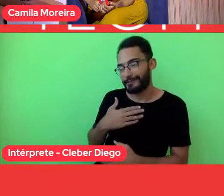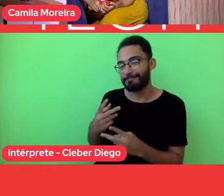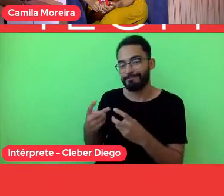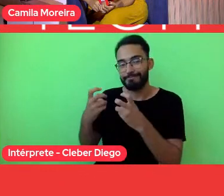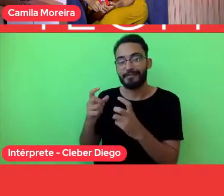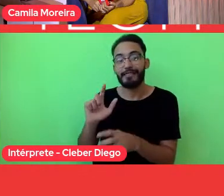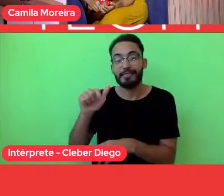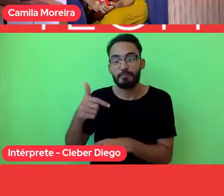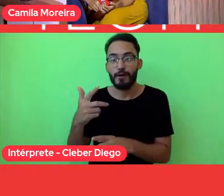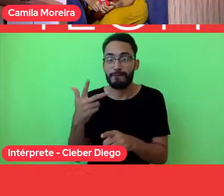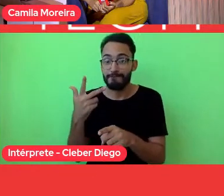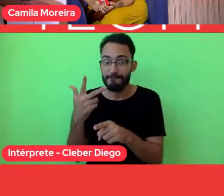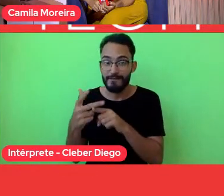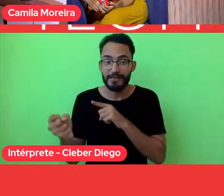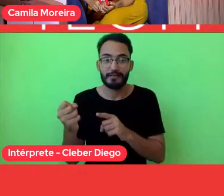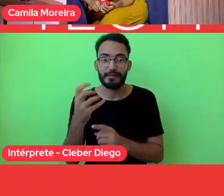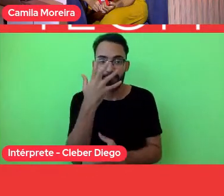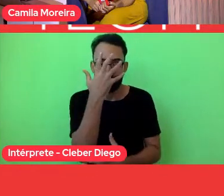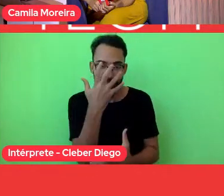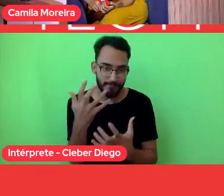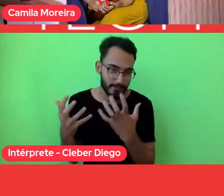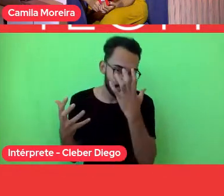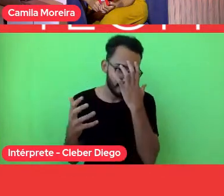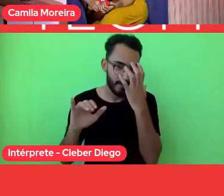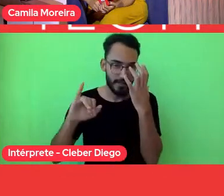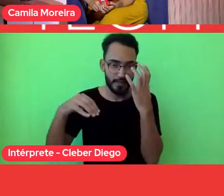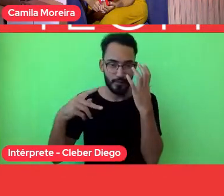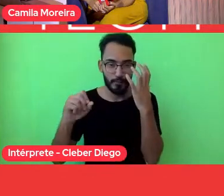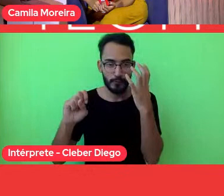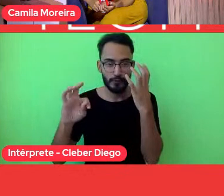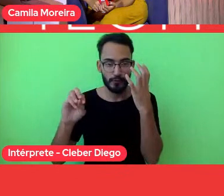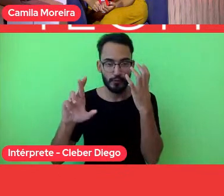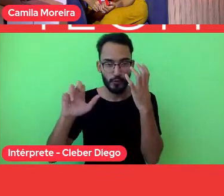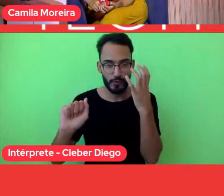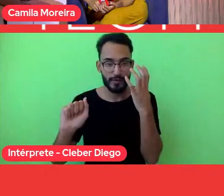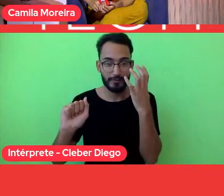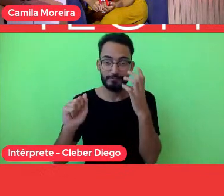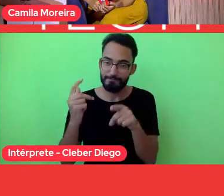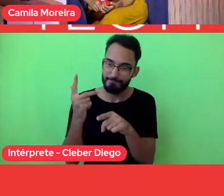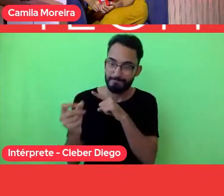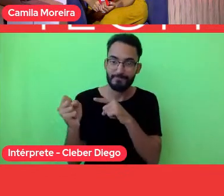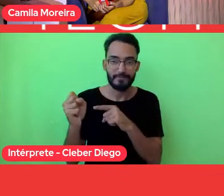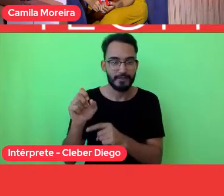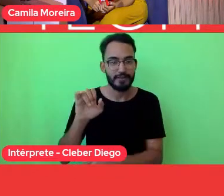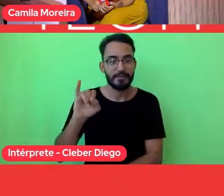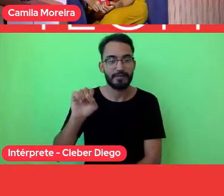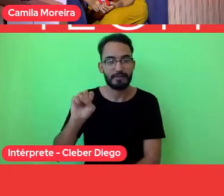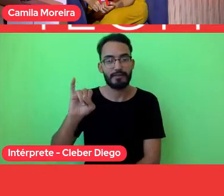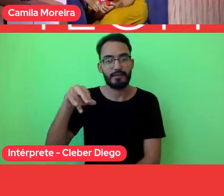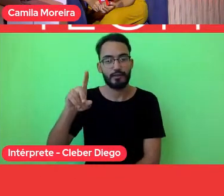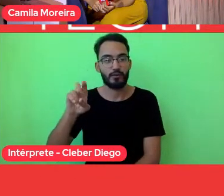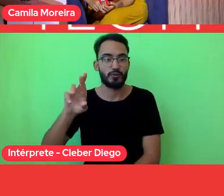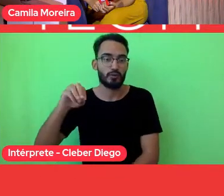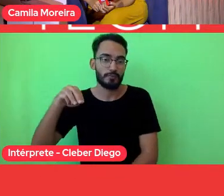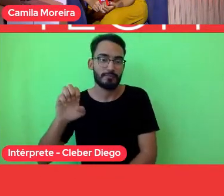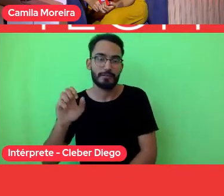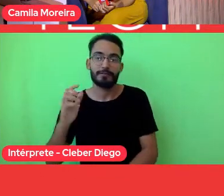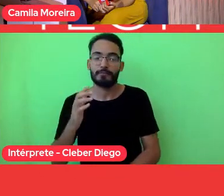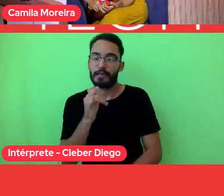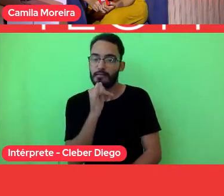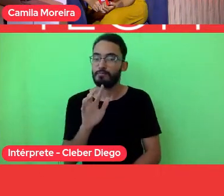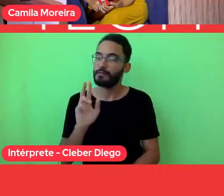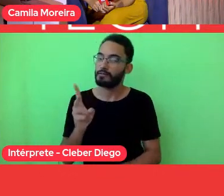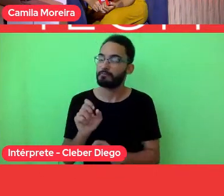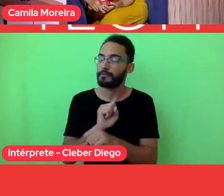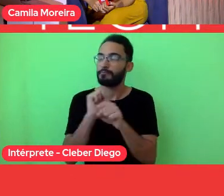depois de vencida a síndrome da impostora, que a síndrome da impostora é um vencimento diário, né? A minha dorme comigo todos os dias, acorda,